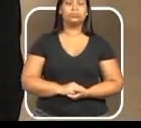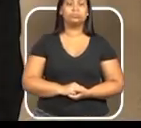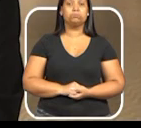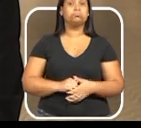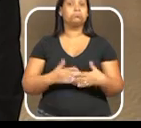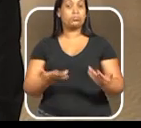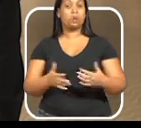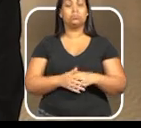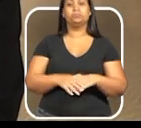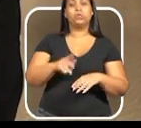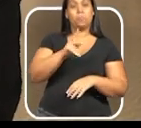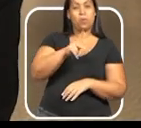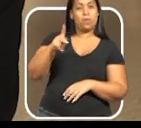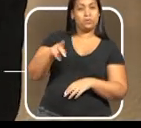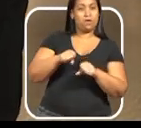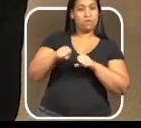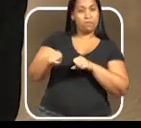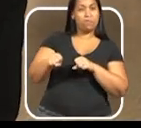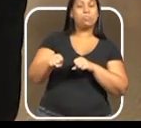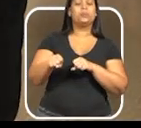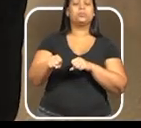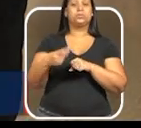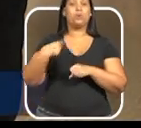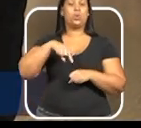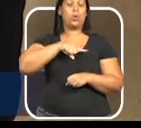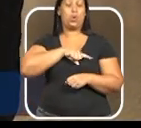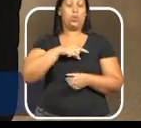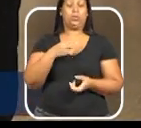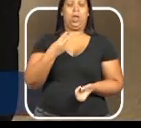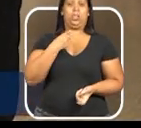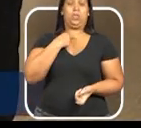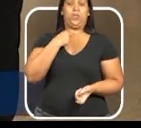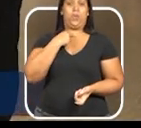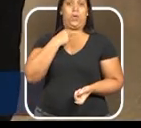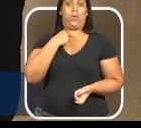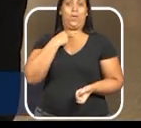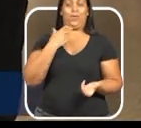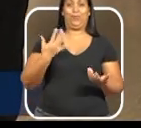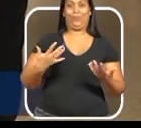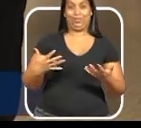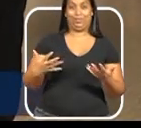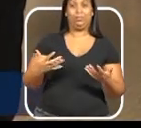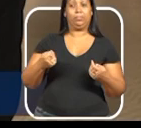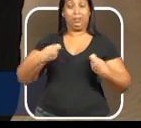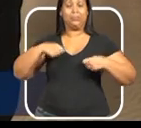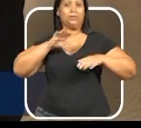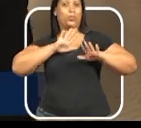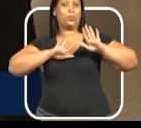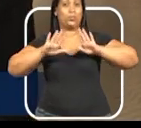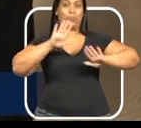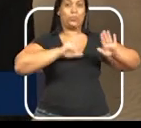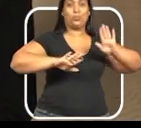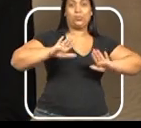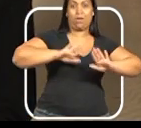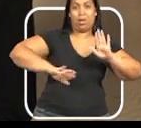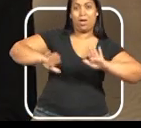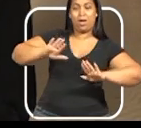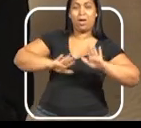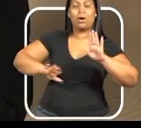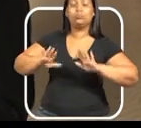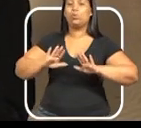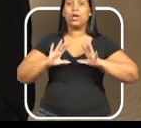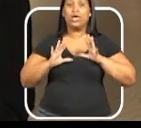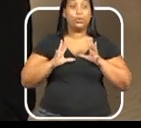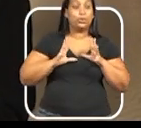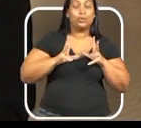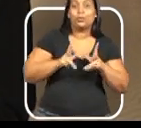Uma formação de professores, a gente não pode tomar, a gente tem que tomar muito cuidado para não colocar